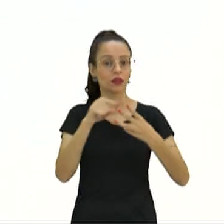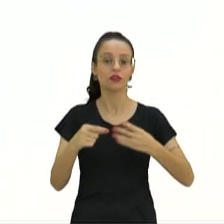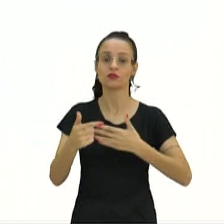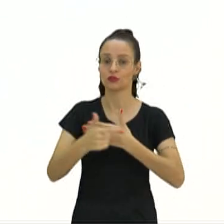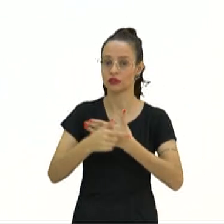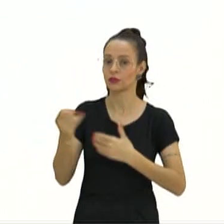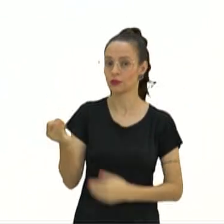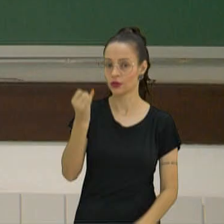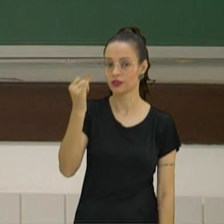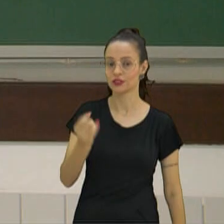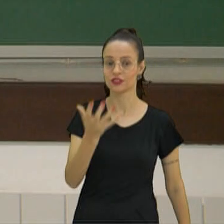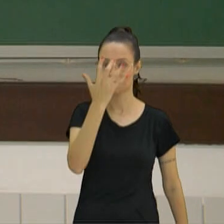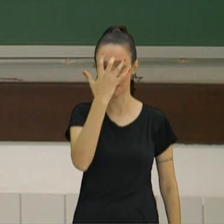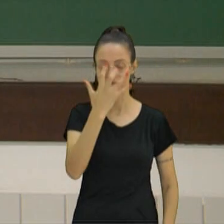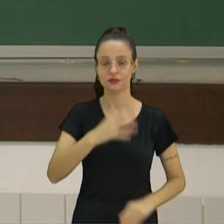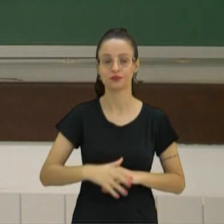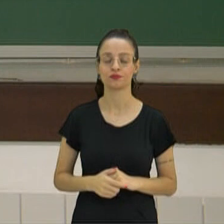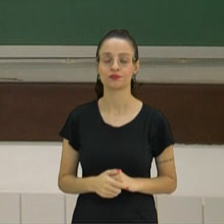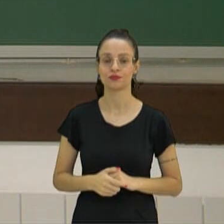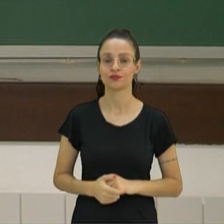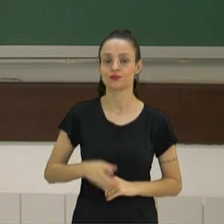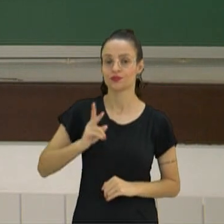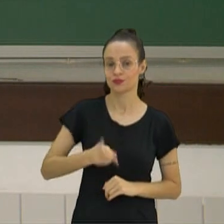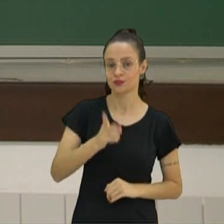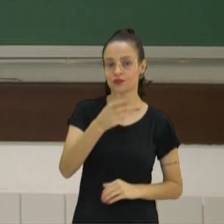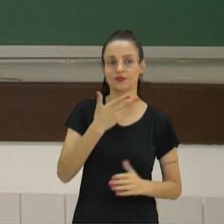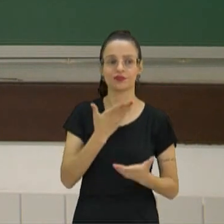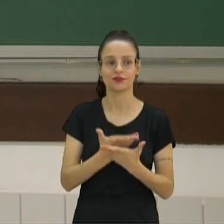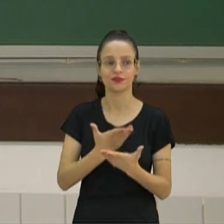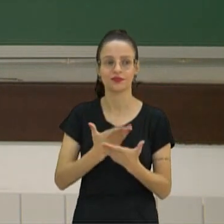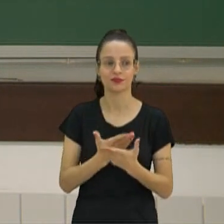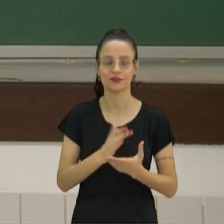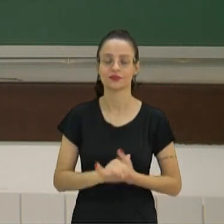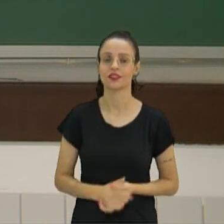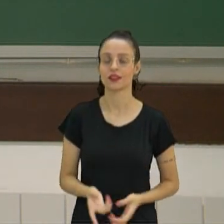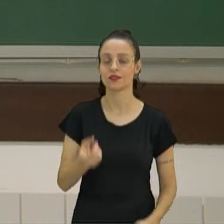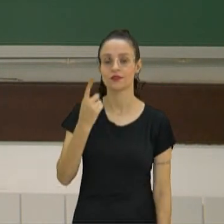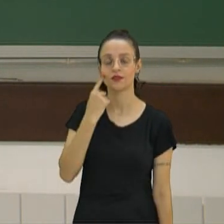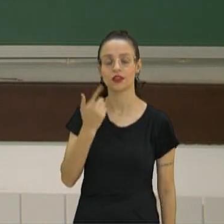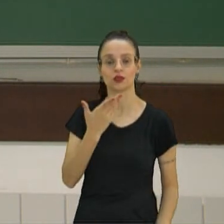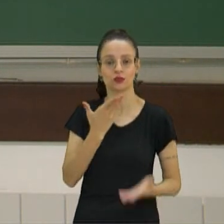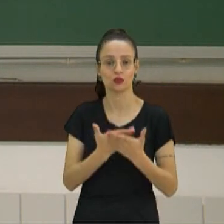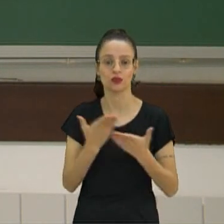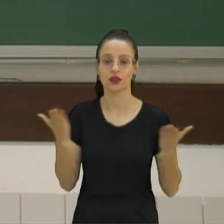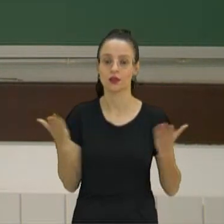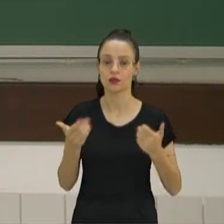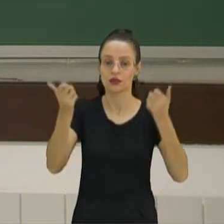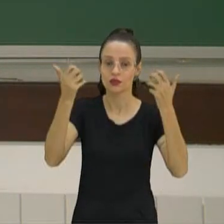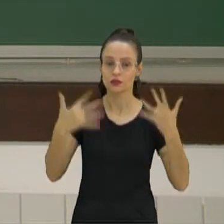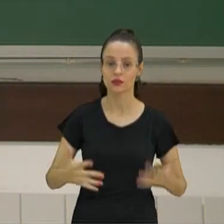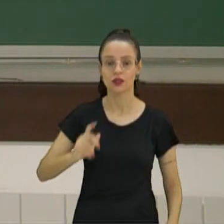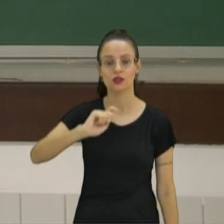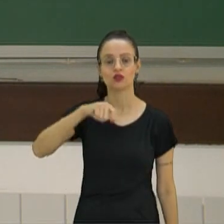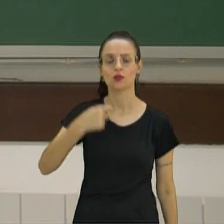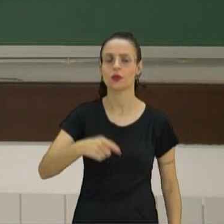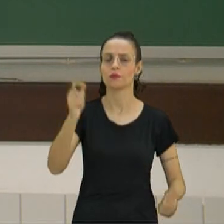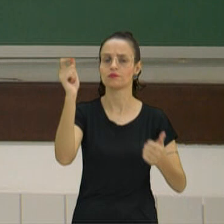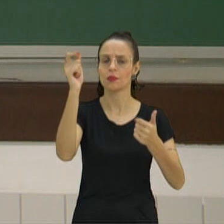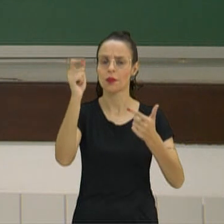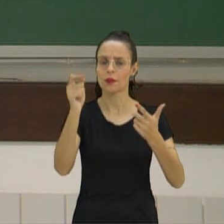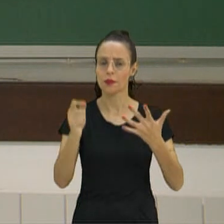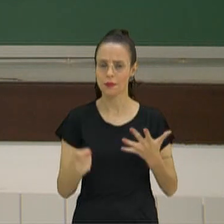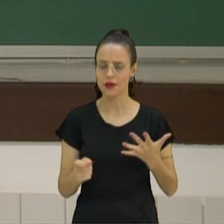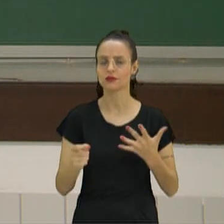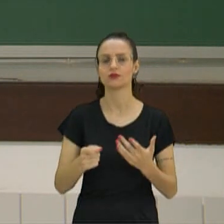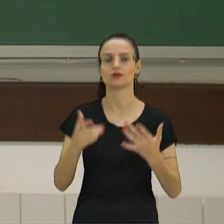tinham. Seguindo com a nossa aula, nós vamos estudar um pouquinho sobre os elementos do